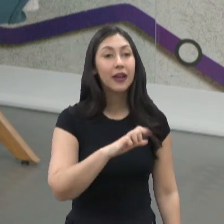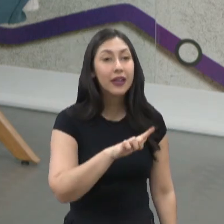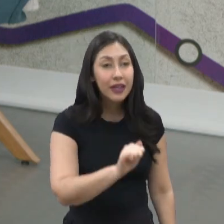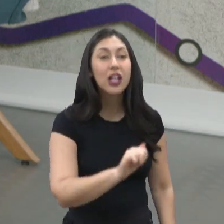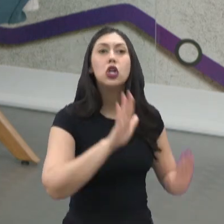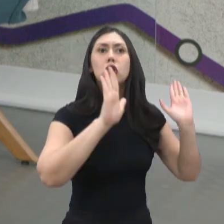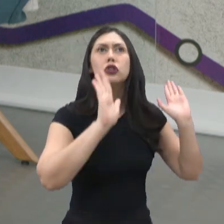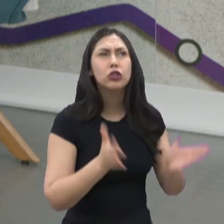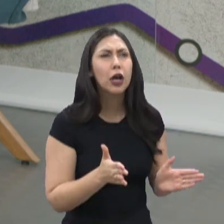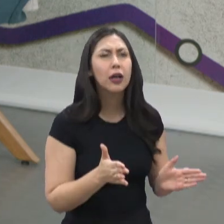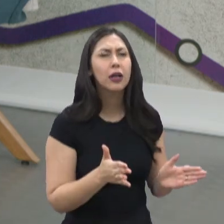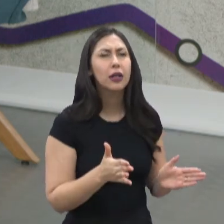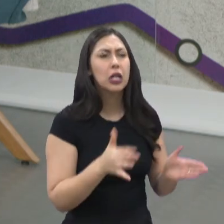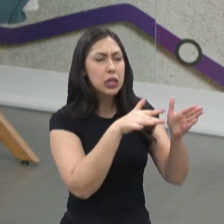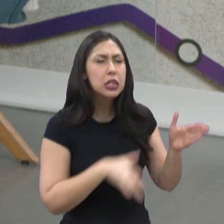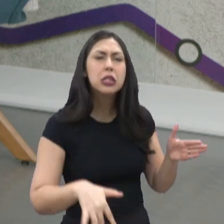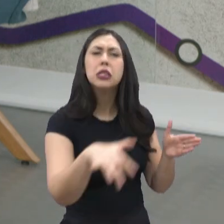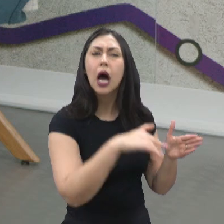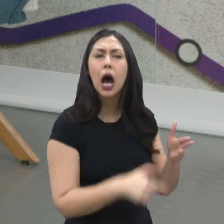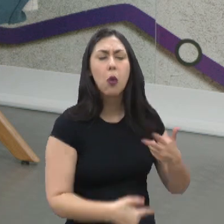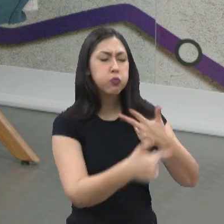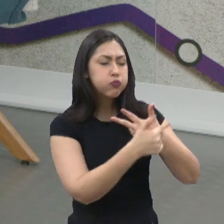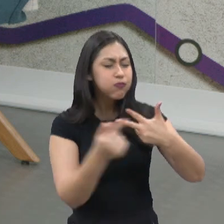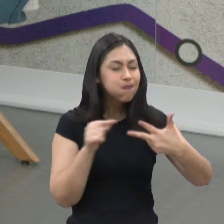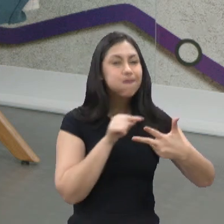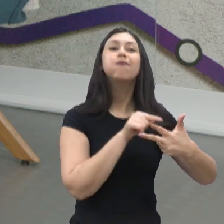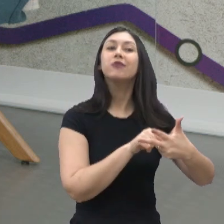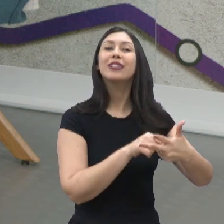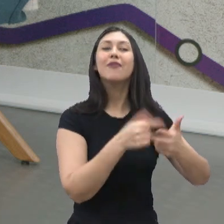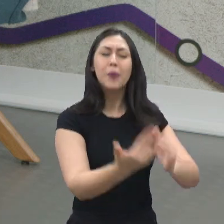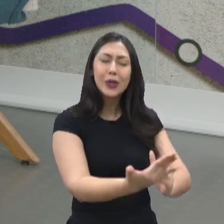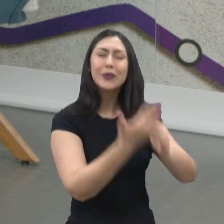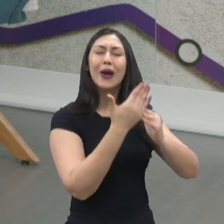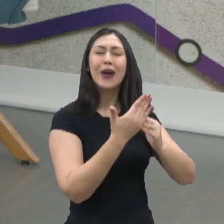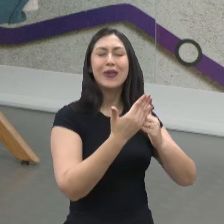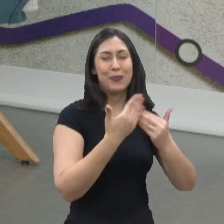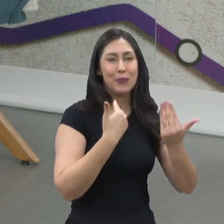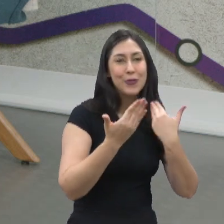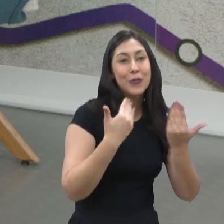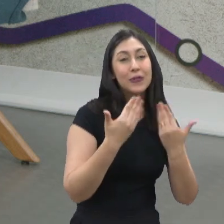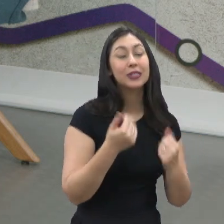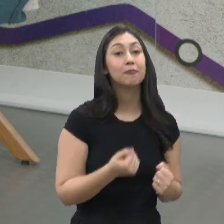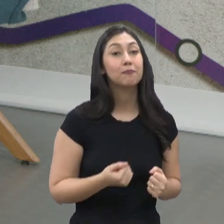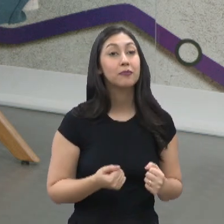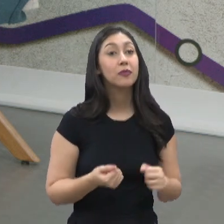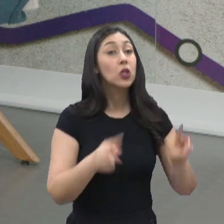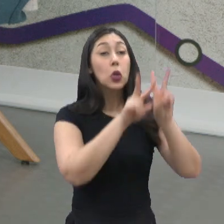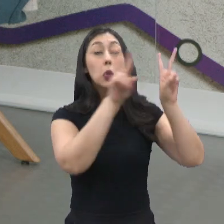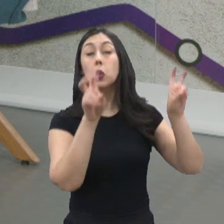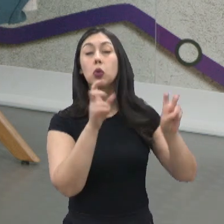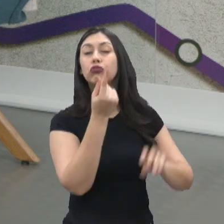já de mercado fitness, de muitas coisas aqui para agregar nosso papo, para a gente engatar em questão de